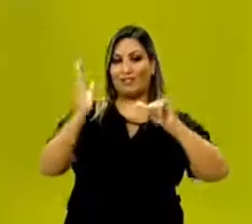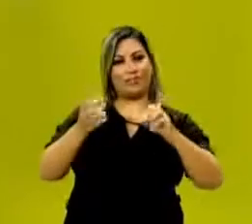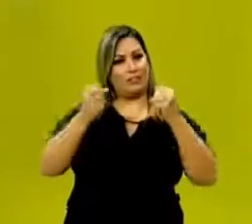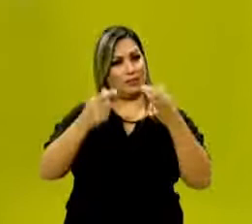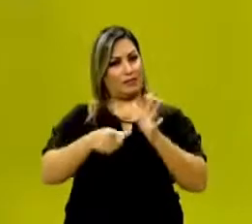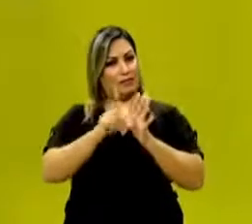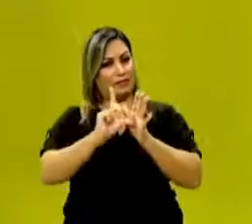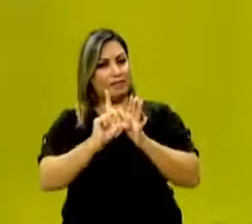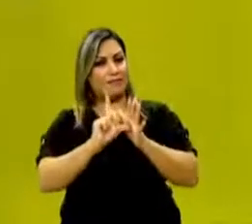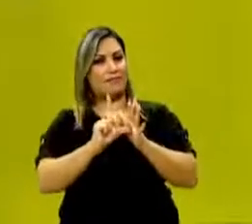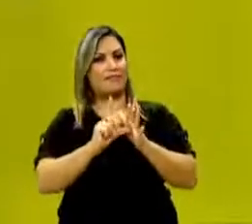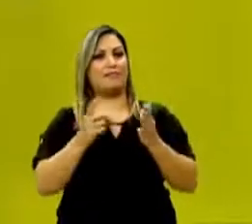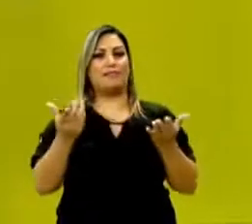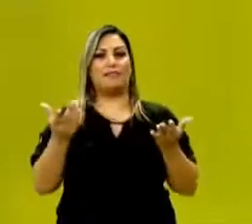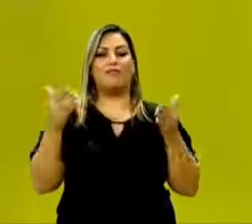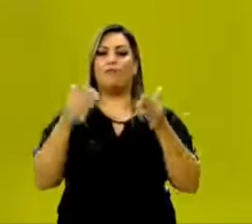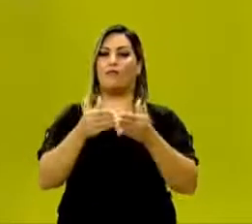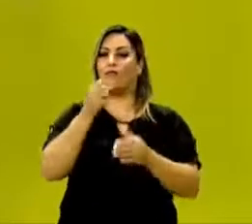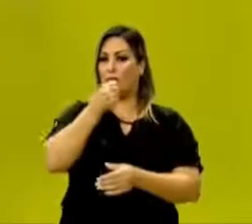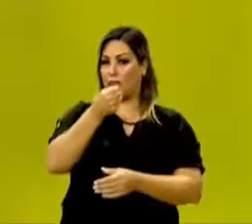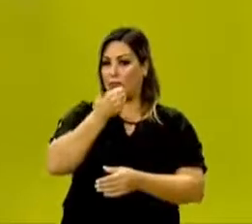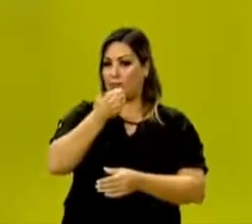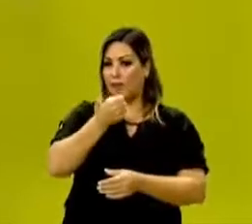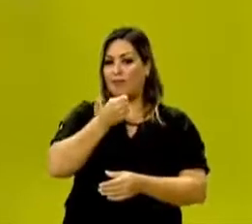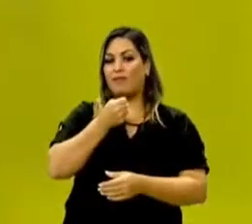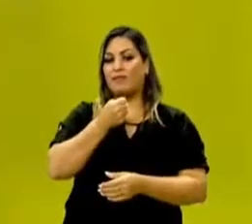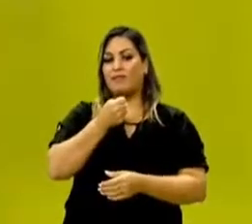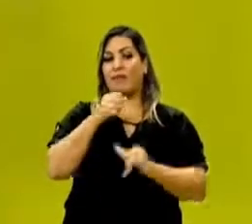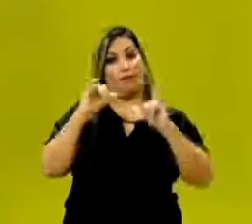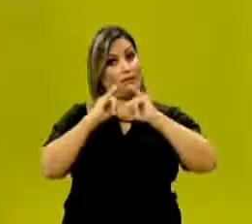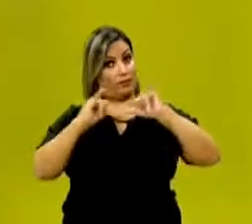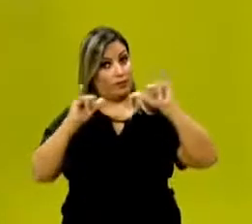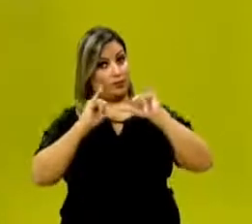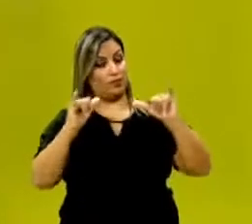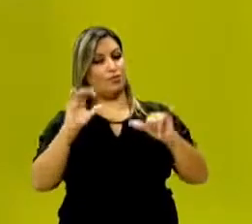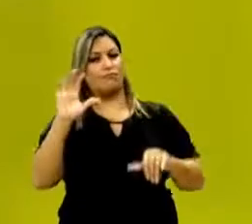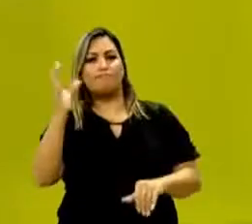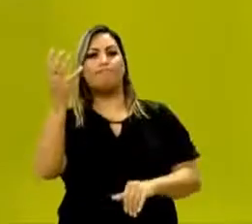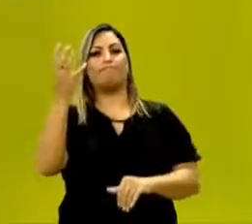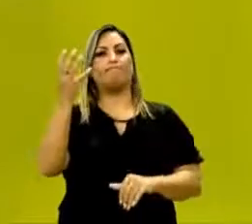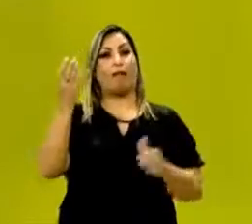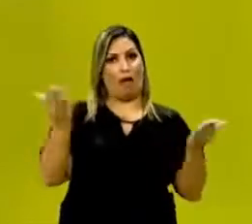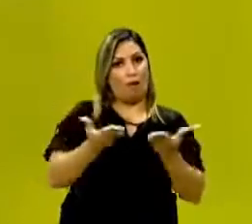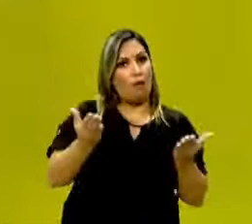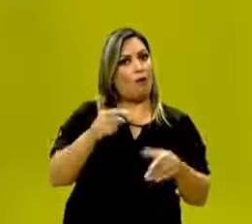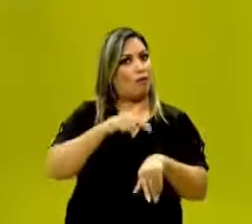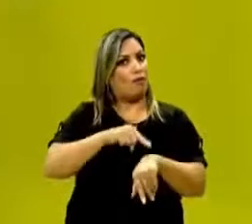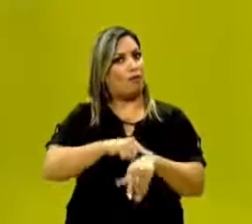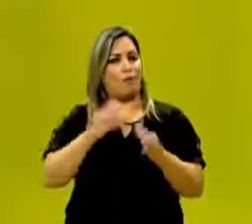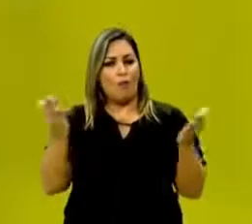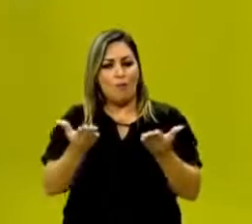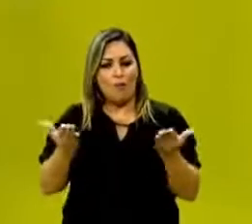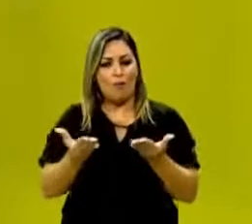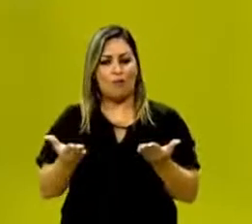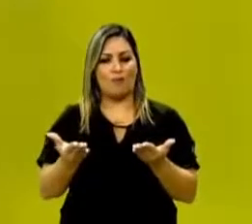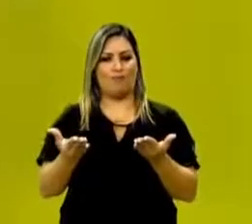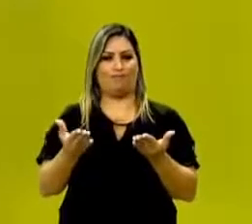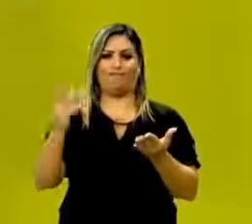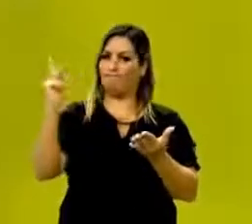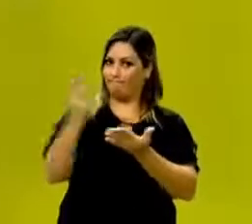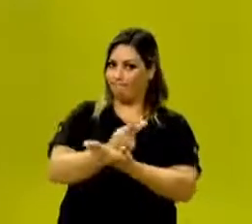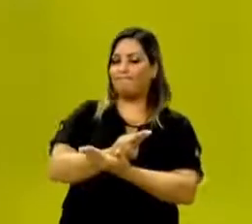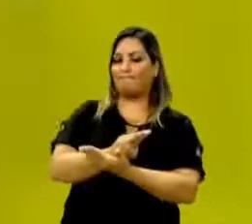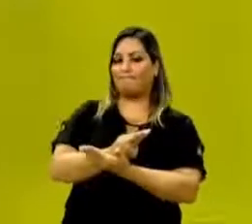havia dito, né, em relação à reportagem, a notícia ela é factual, é aqui agora, é o hoje. Então